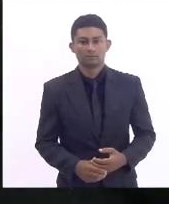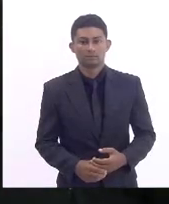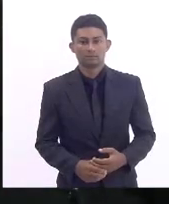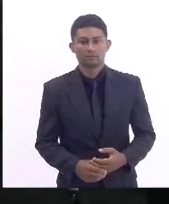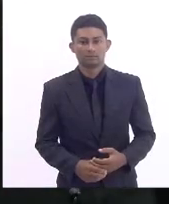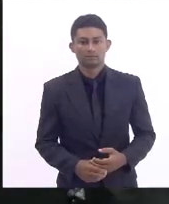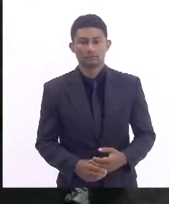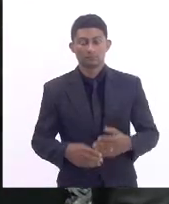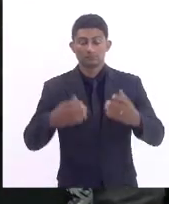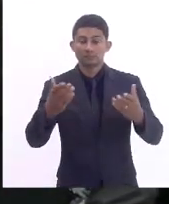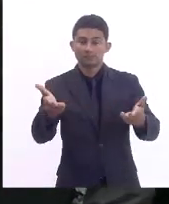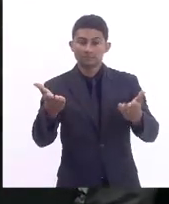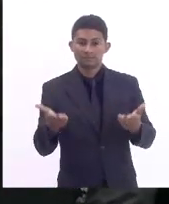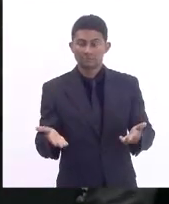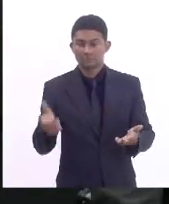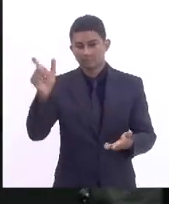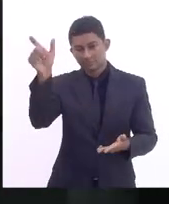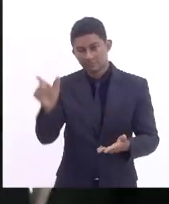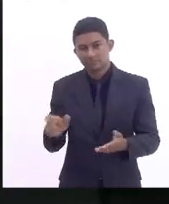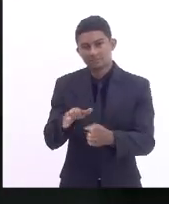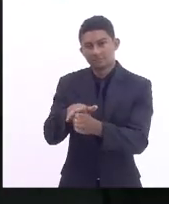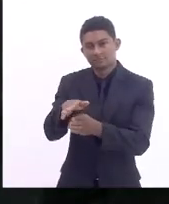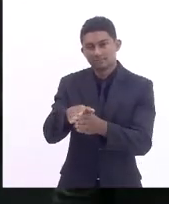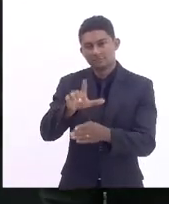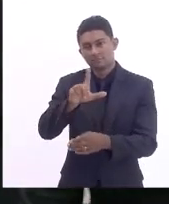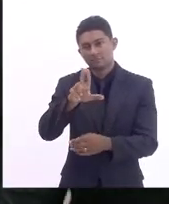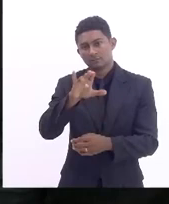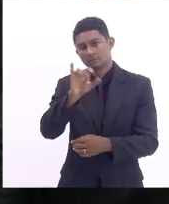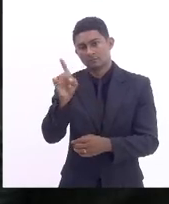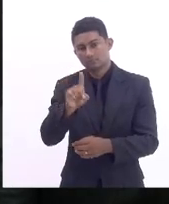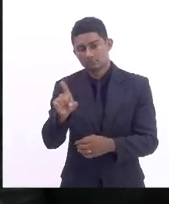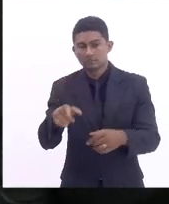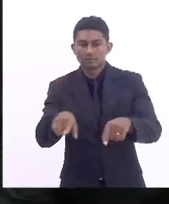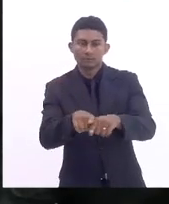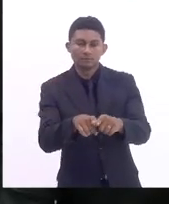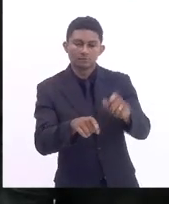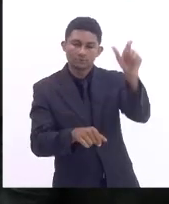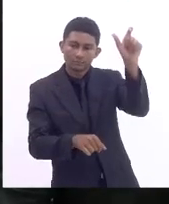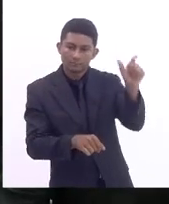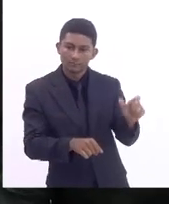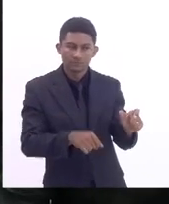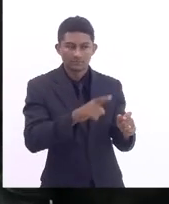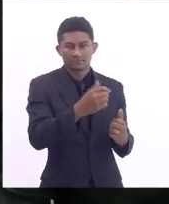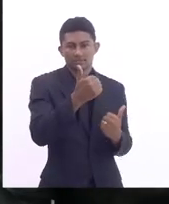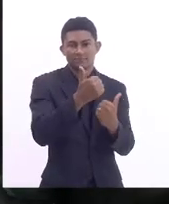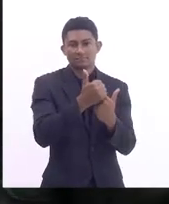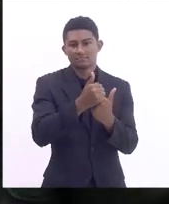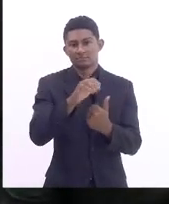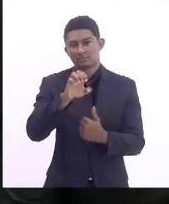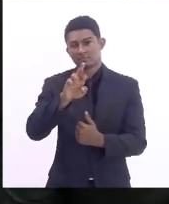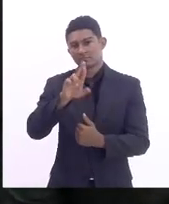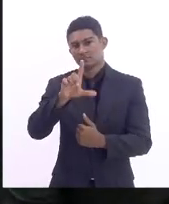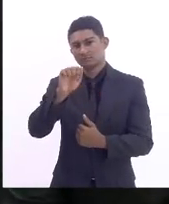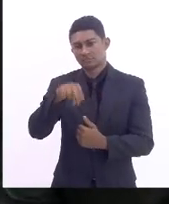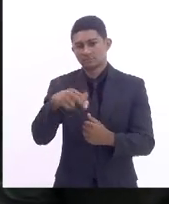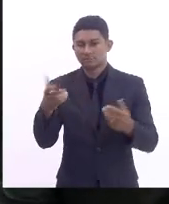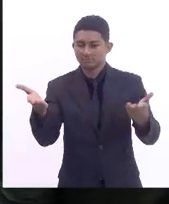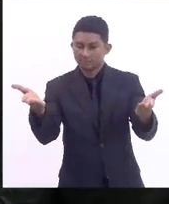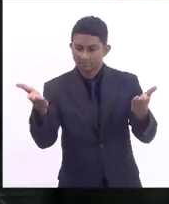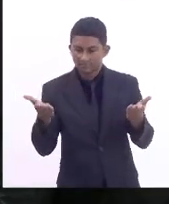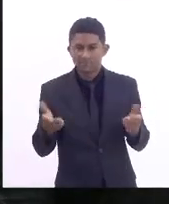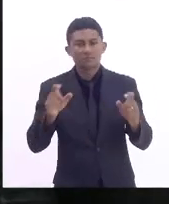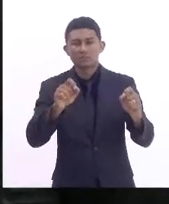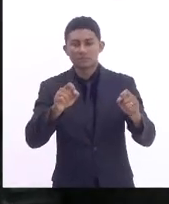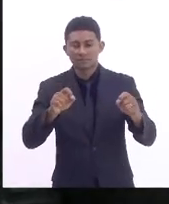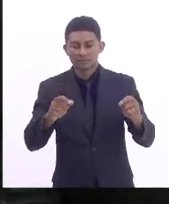e convidamos o conselheiro titular Luiz Carlos pontual e o conselheiro suplente Erlan Barbosa Lira para receber o